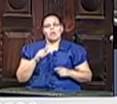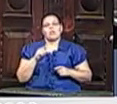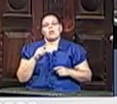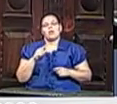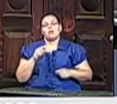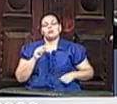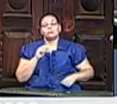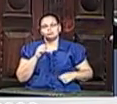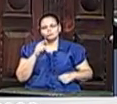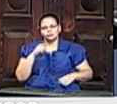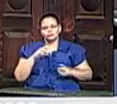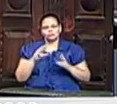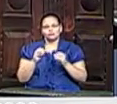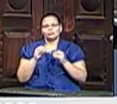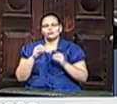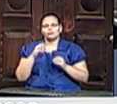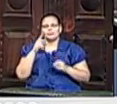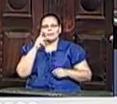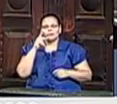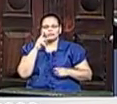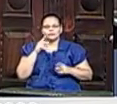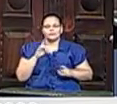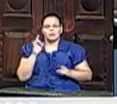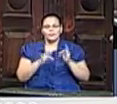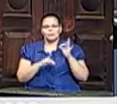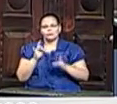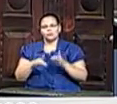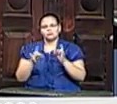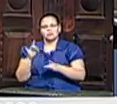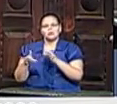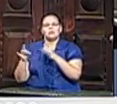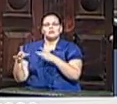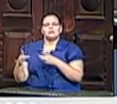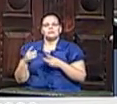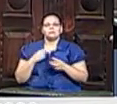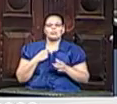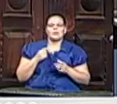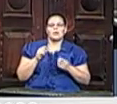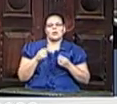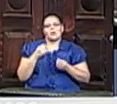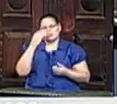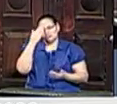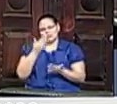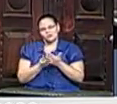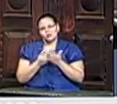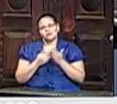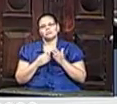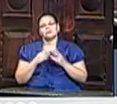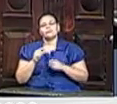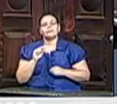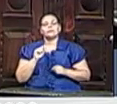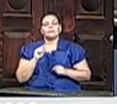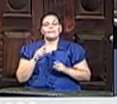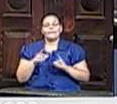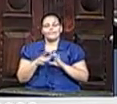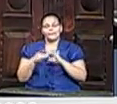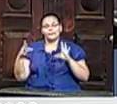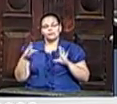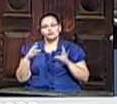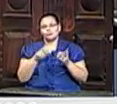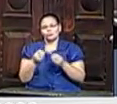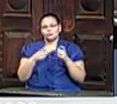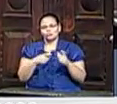partidos foram cada vez mais abandonando o seu lastro doutrinário, programático, ideológico, o que permite que, em muitos lugares,